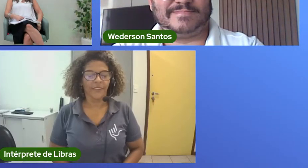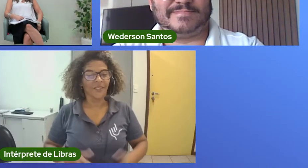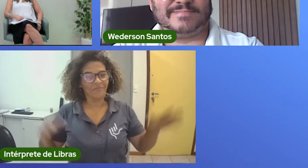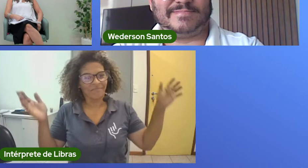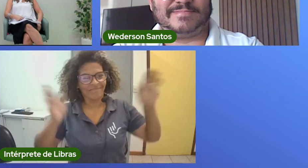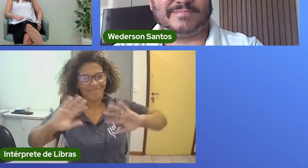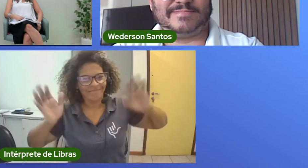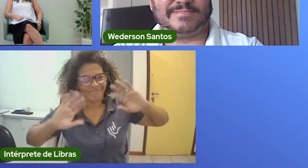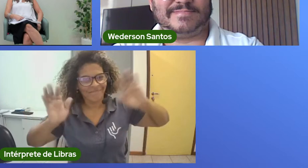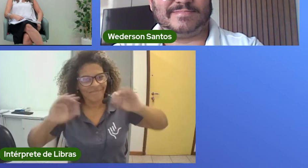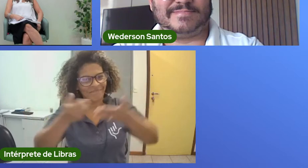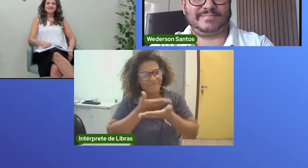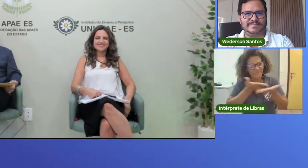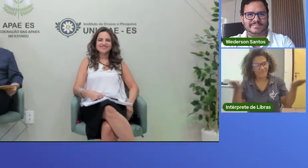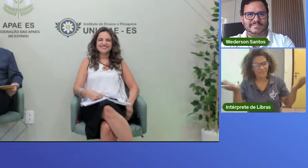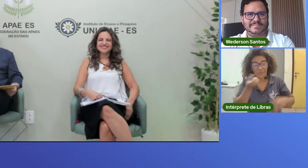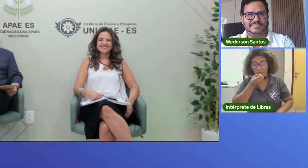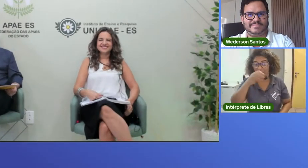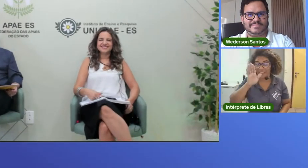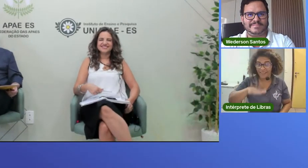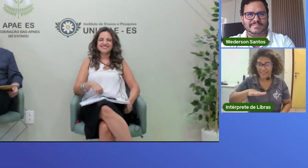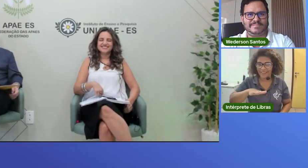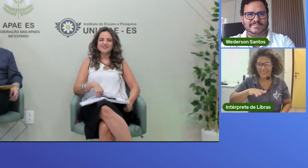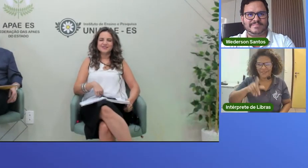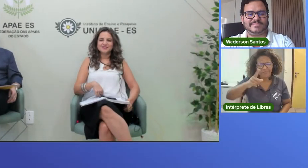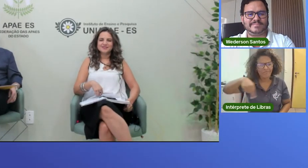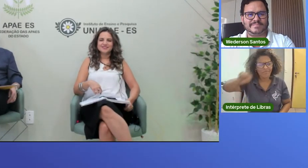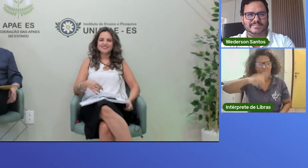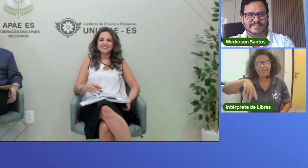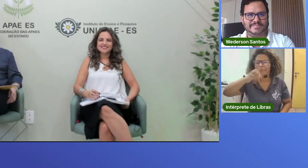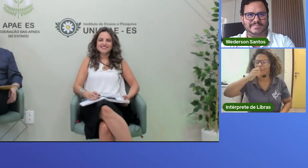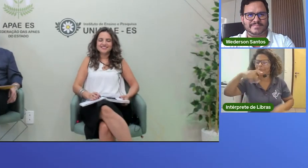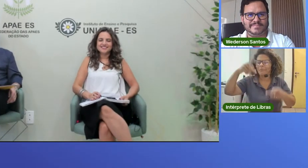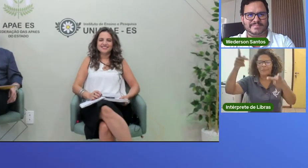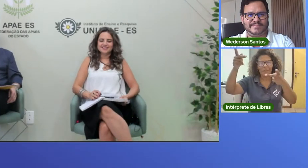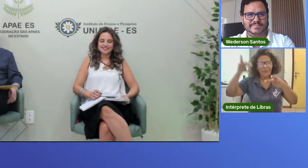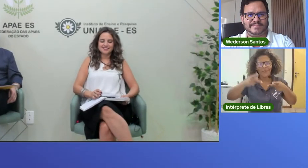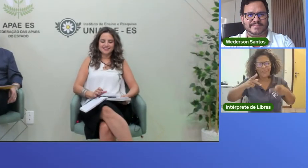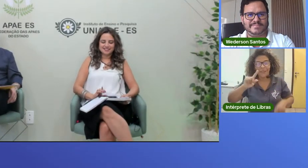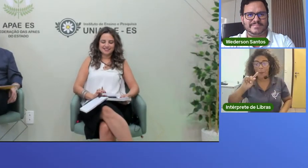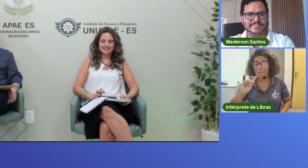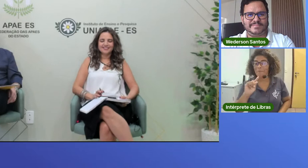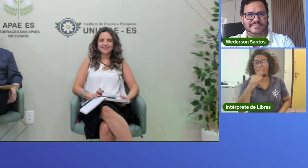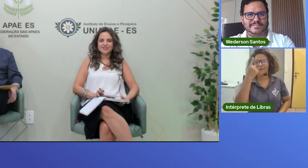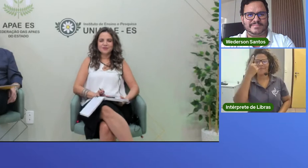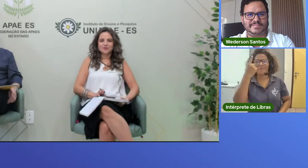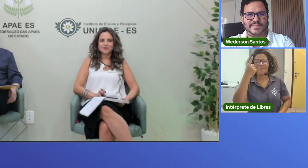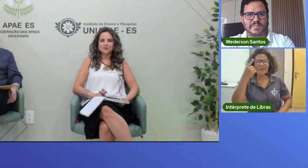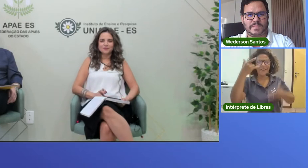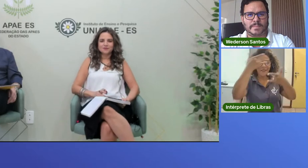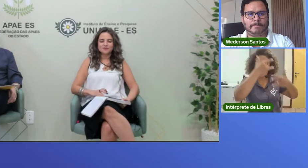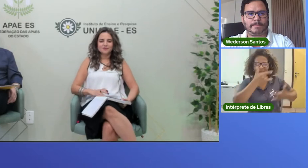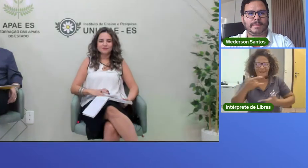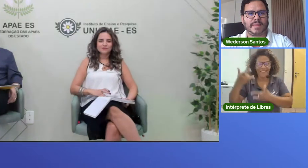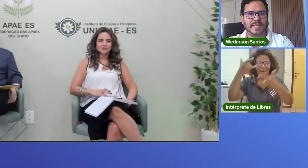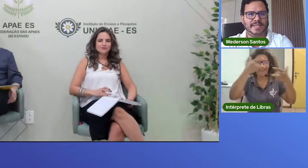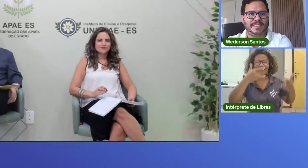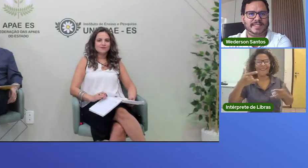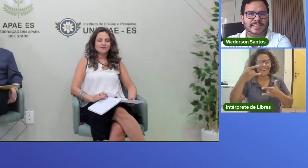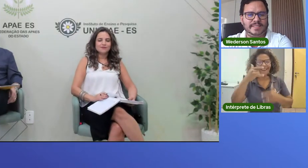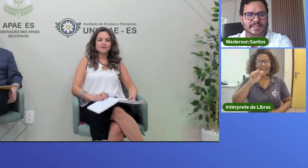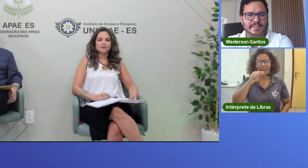Olá a todos, boa tarde, sejam todos bem-vindos ao nosso primeiro painel APAES desse